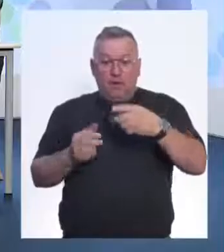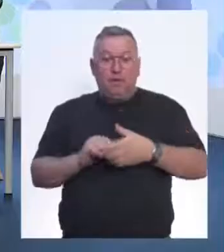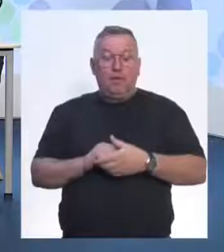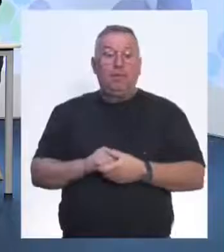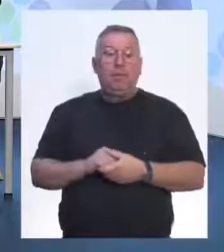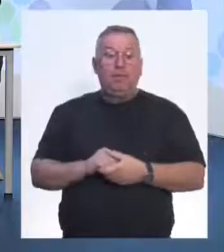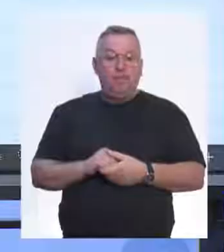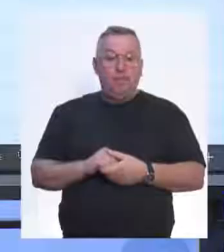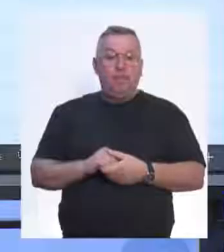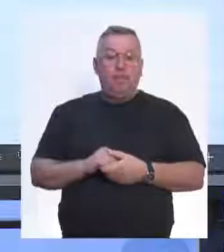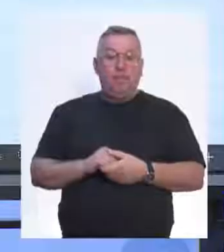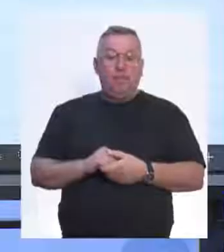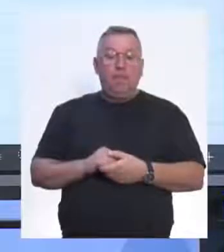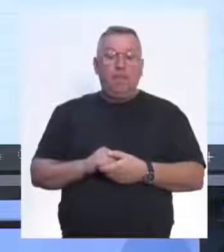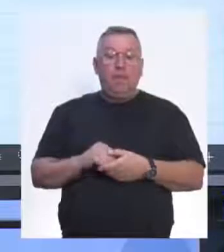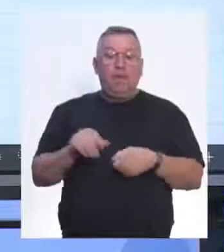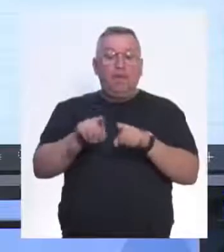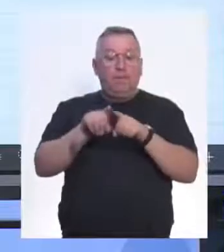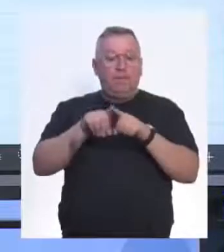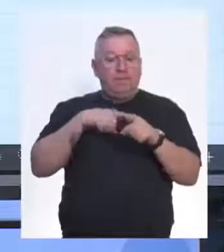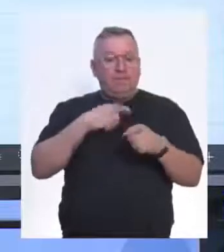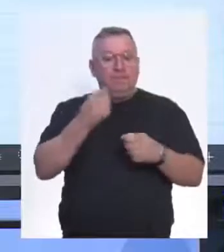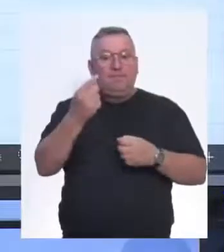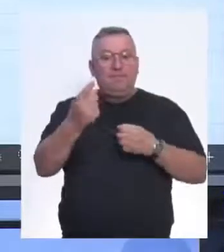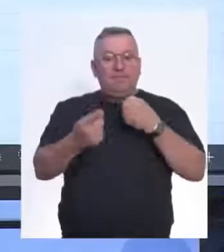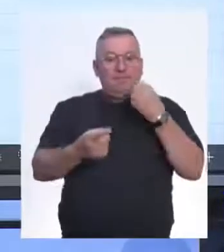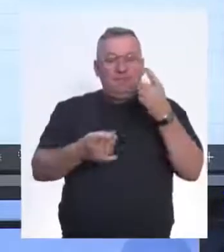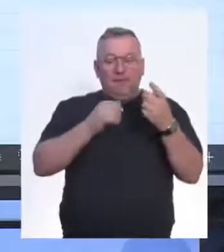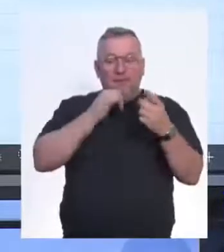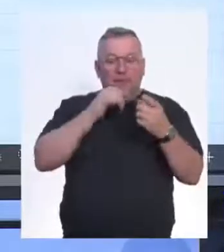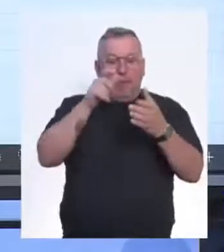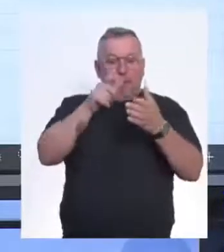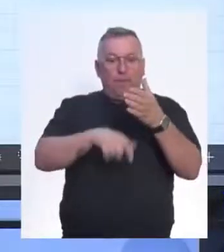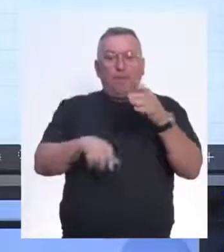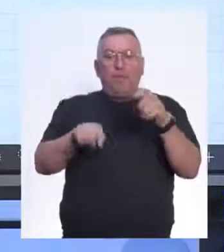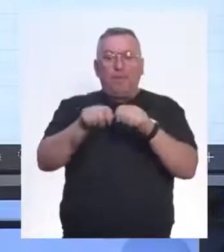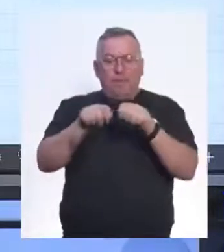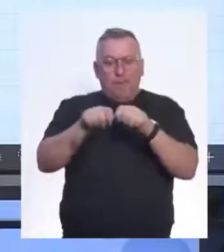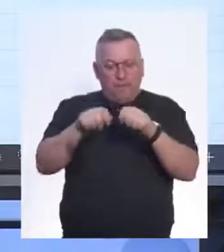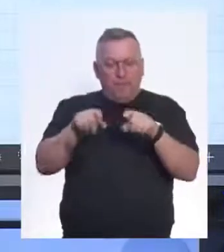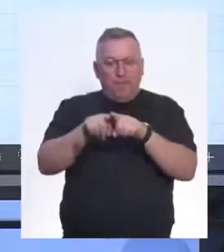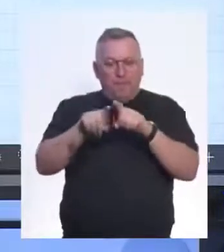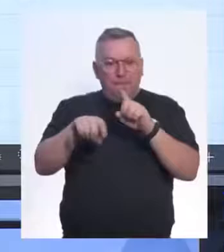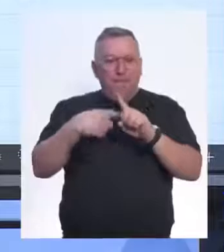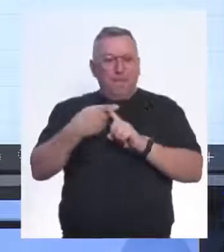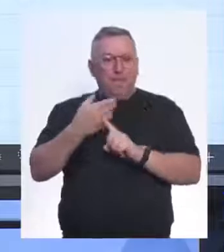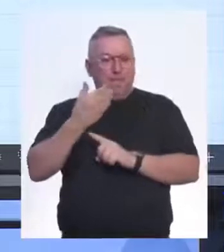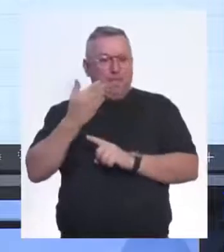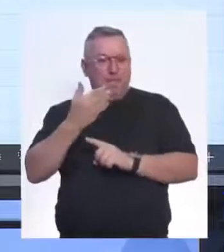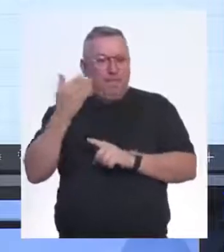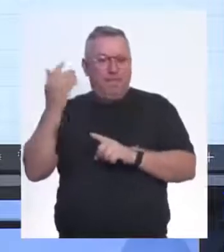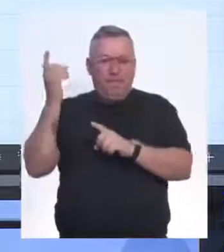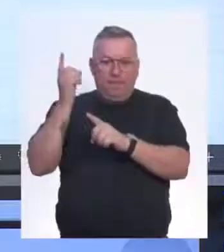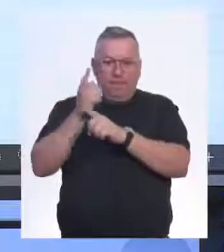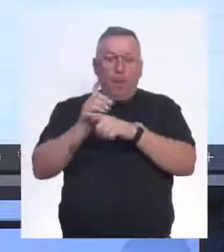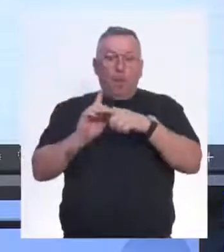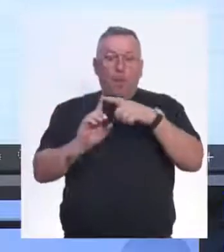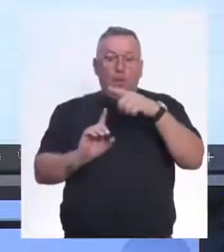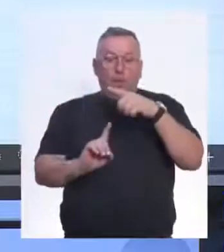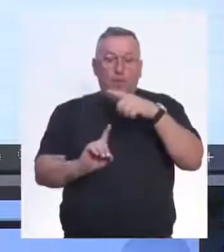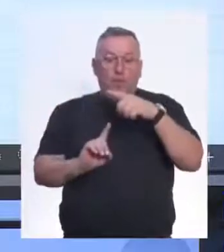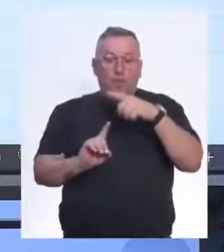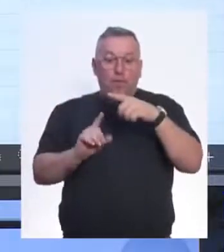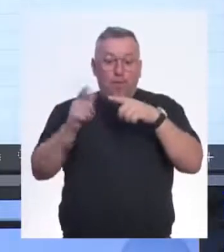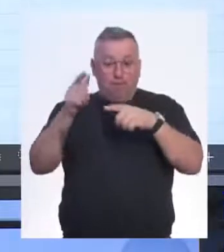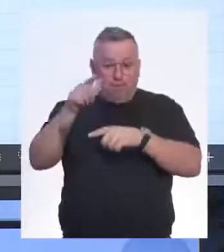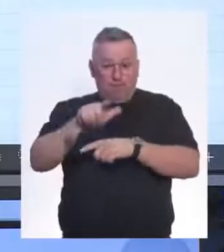correto? Isso mesmo, né? E tem alguns modelos, vocês podem fazer da forma como que vocês acharem mais fácil para encontrar esse denominador. Então, de